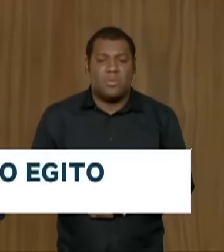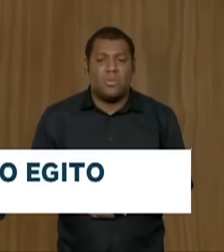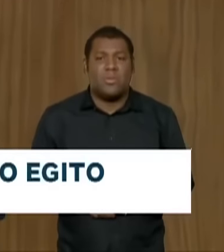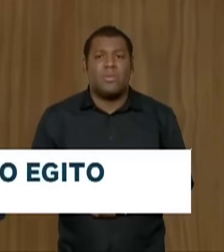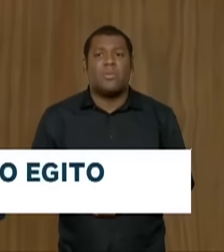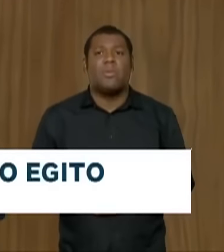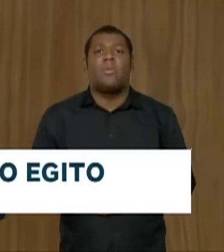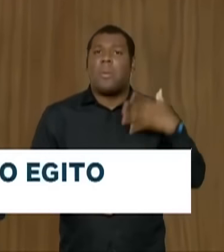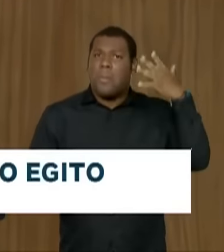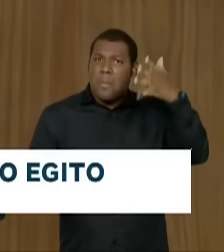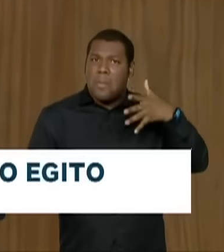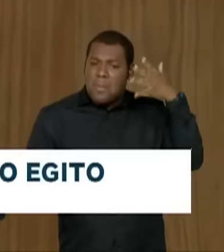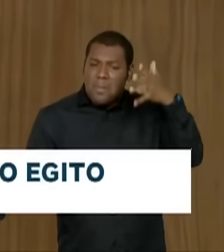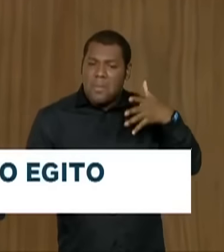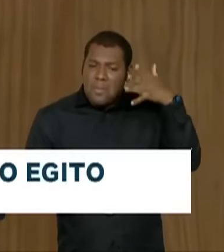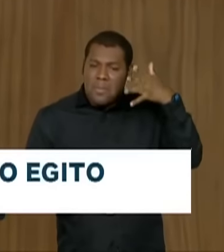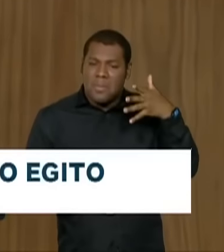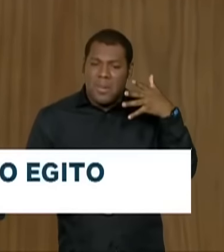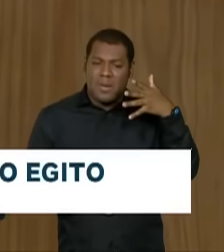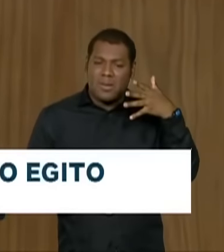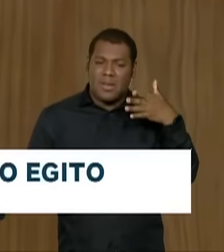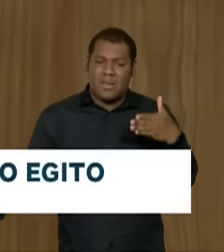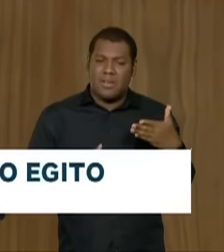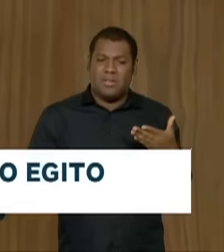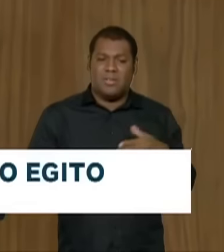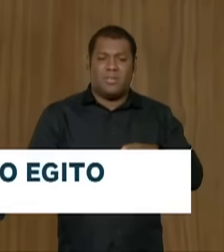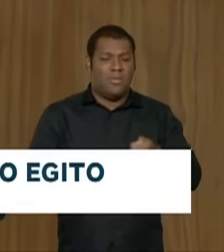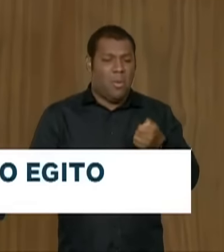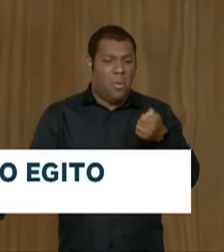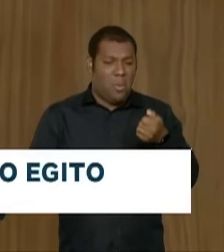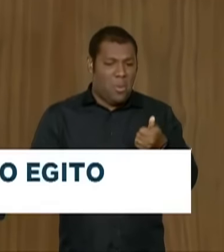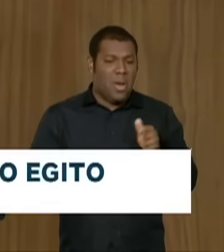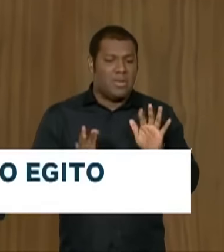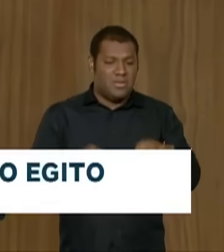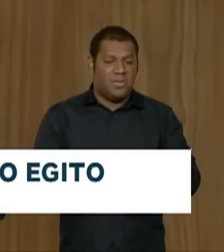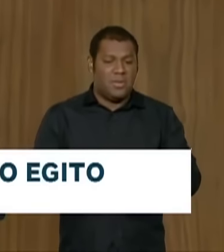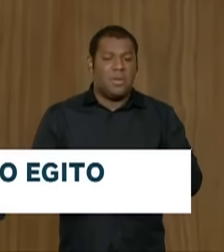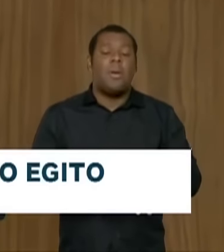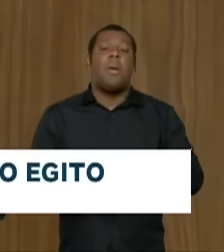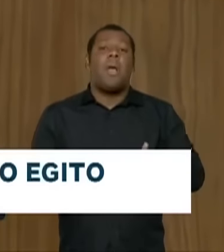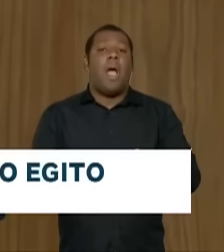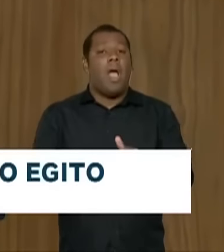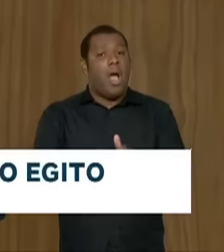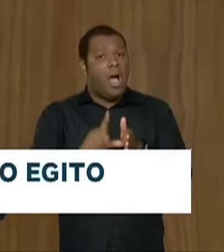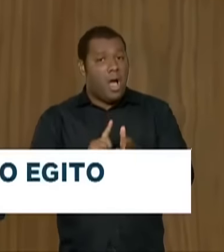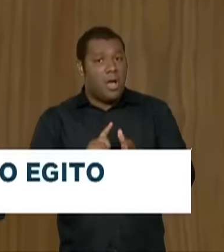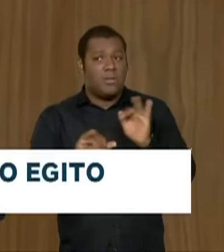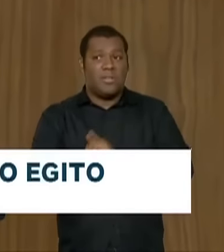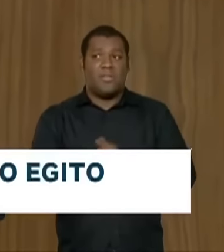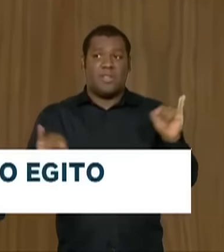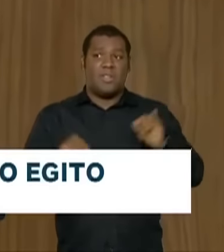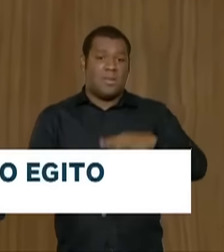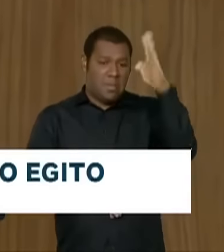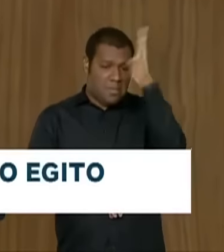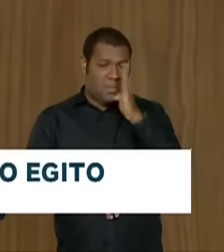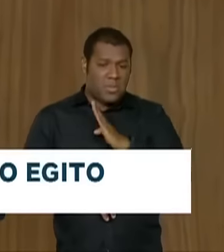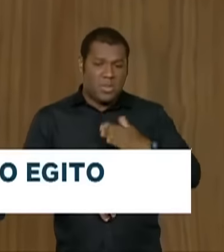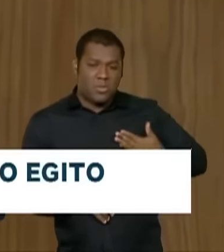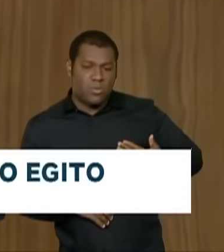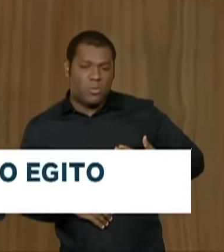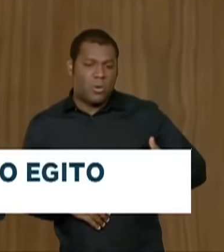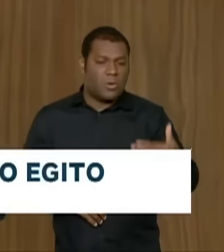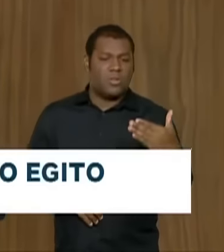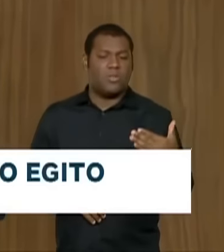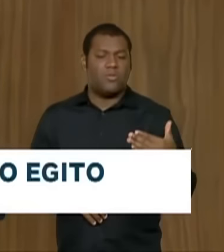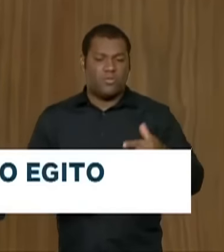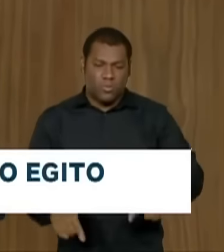Queria terminar dizendo que o Brasil vai continuar nos próximos anos